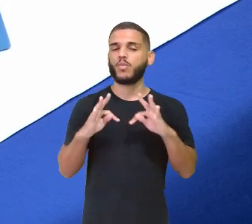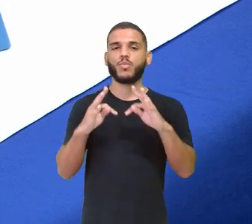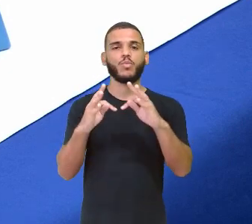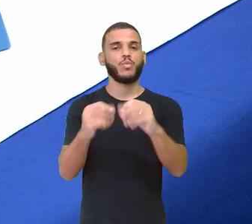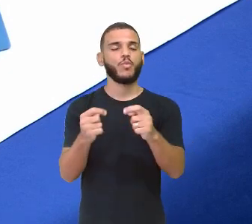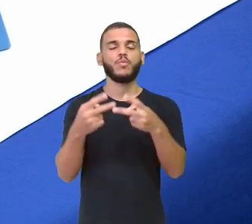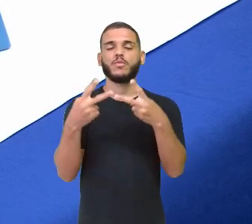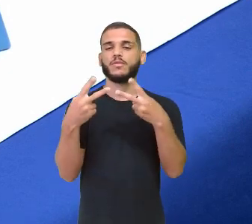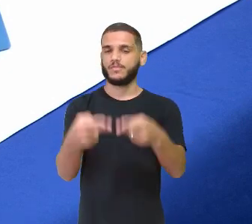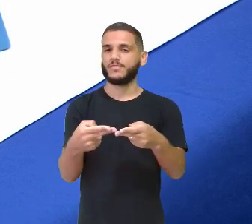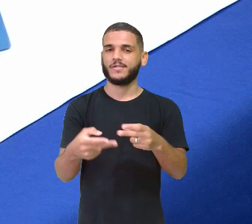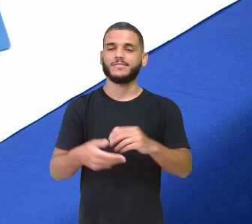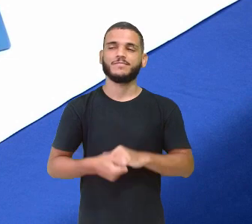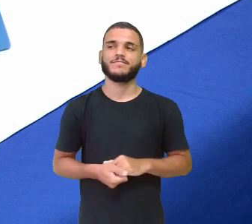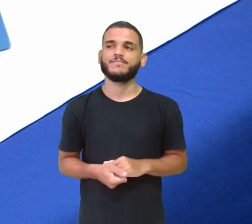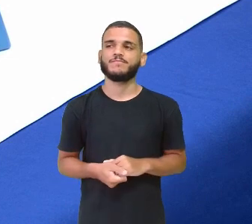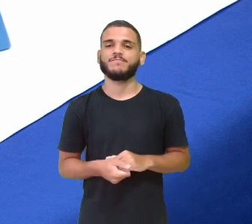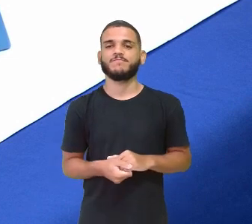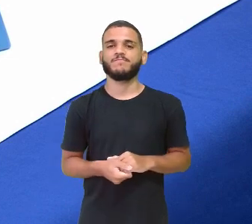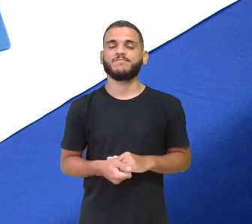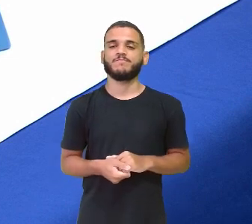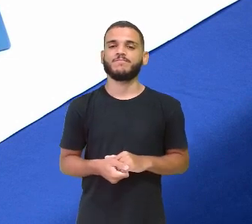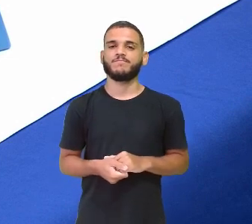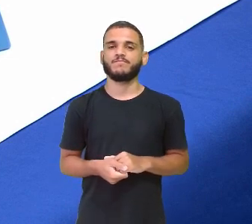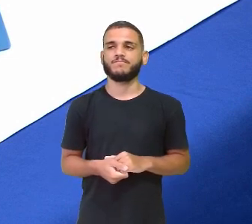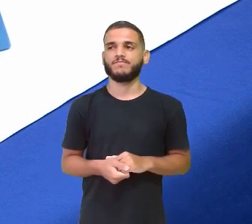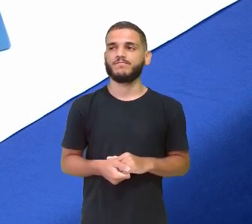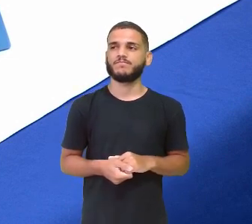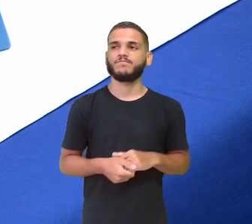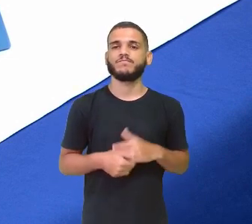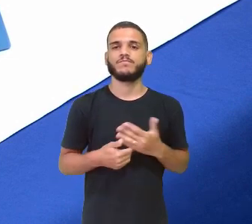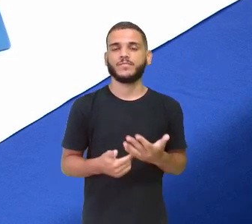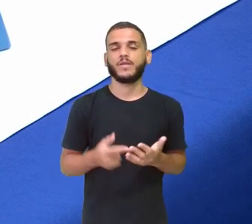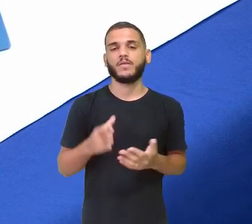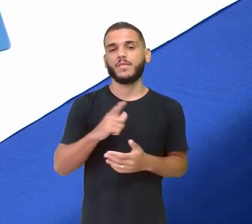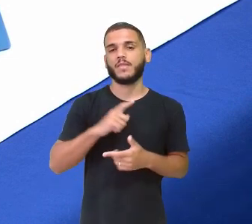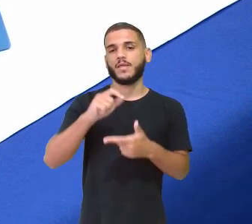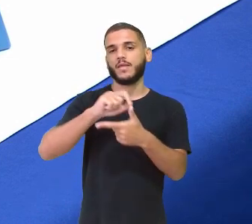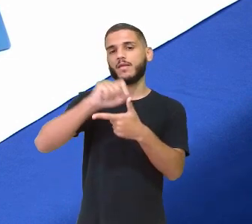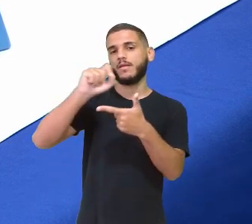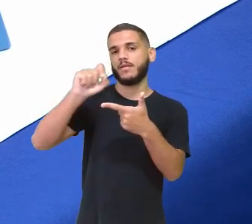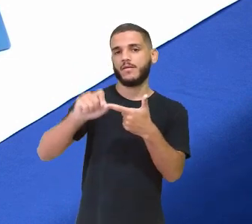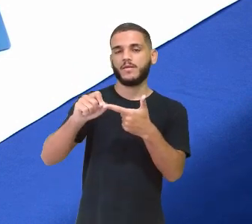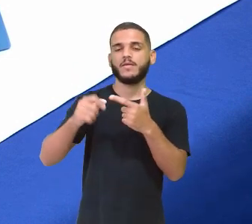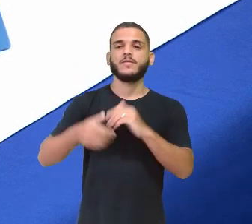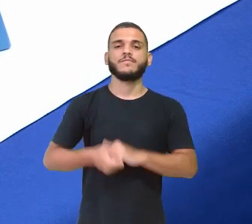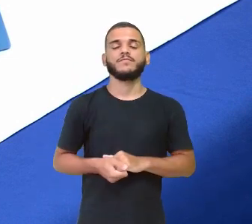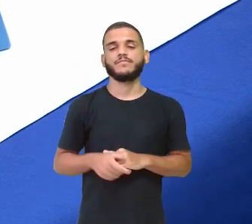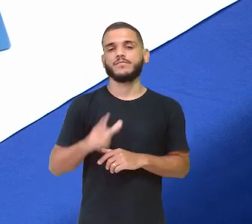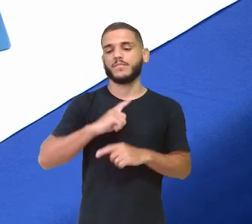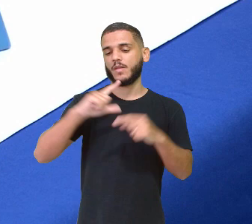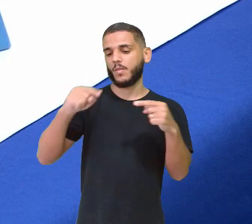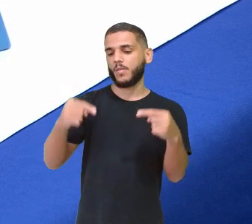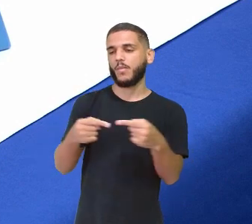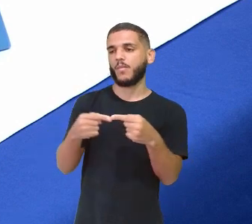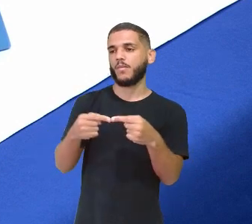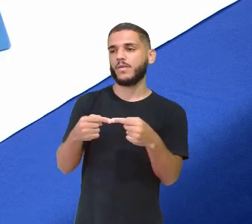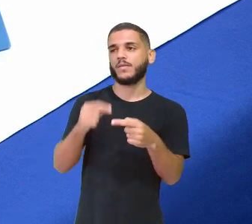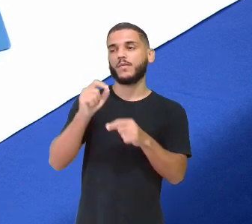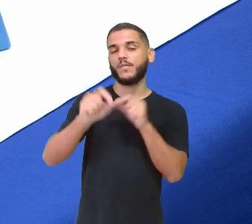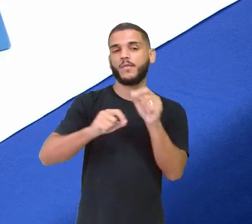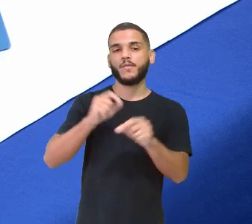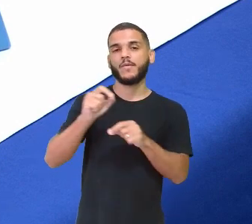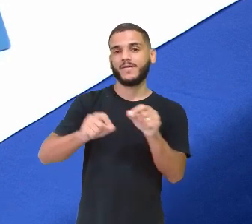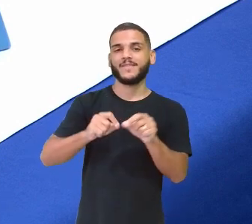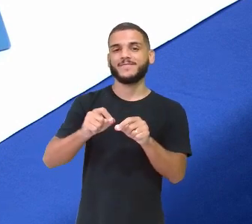elas são iguais. Quais dessas figuras aí está relacionada a essa adivinha?